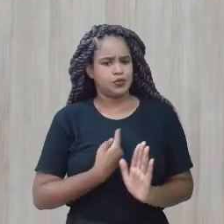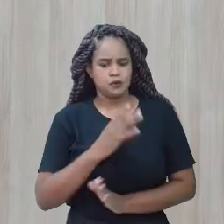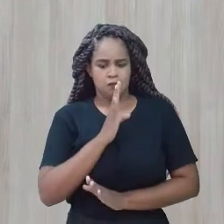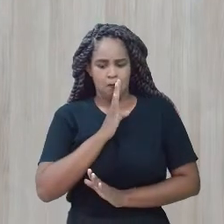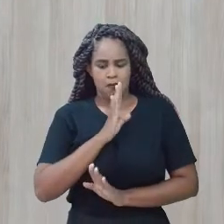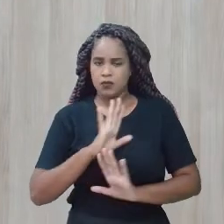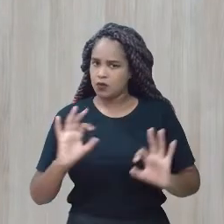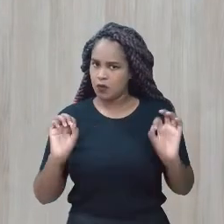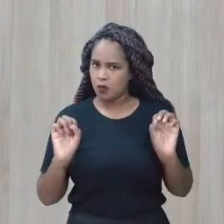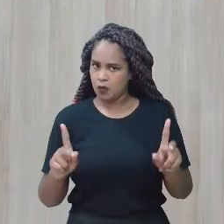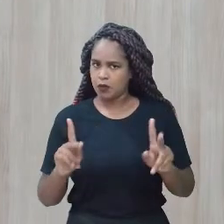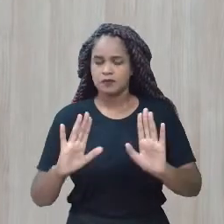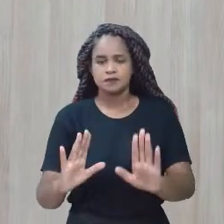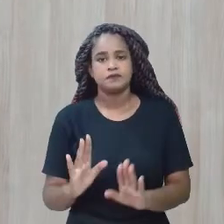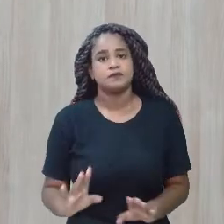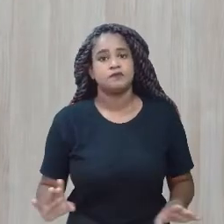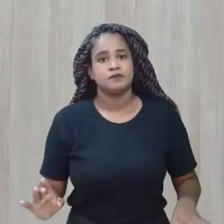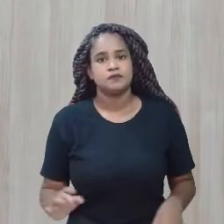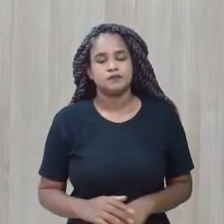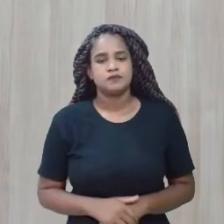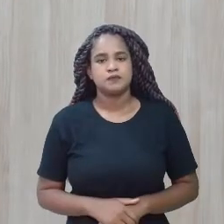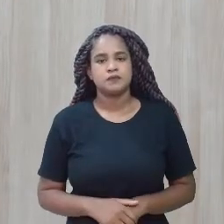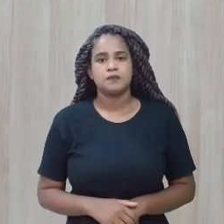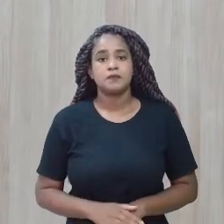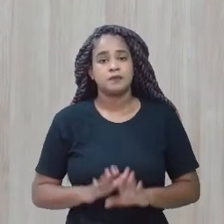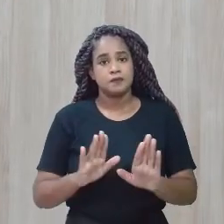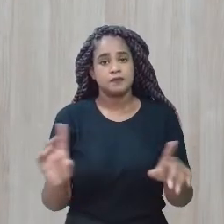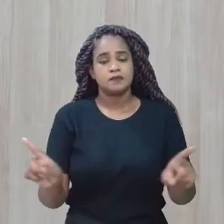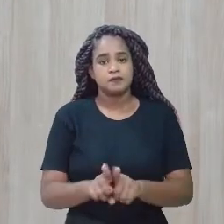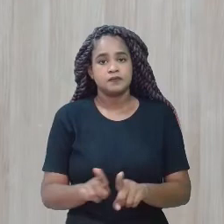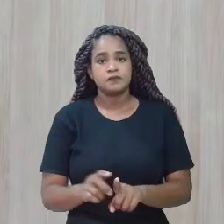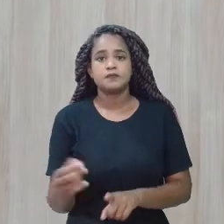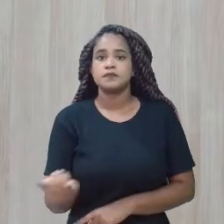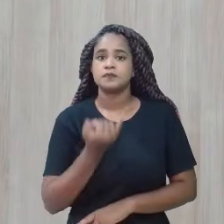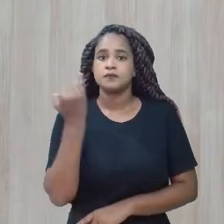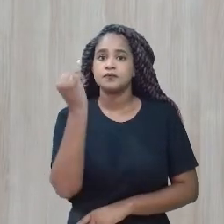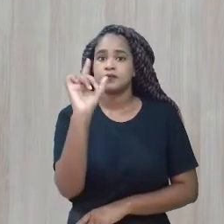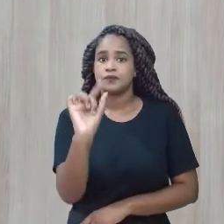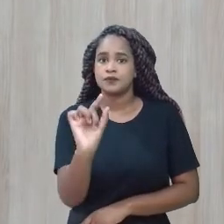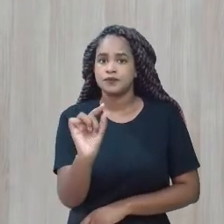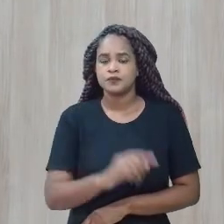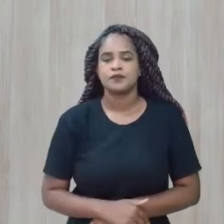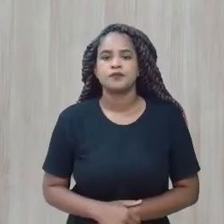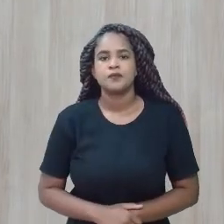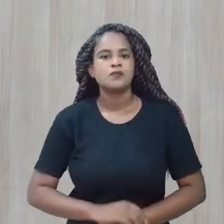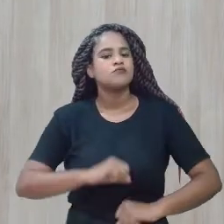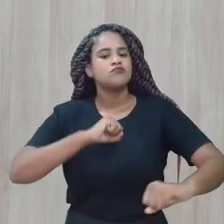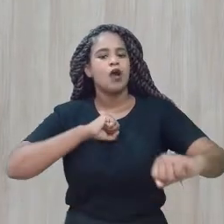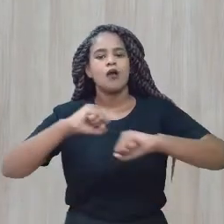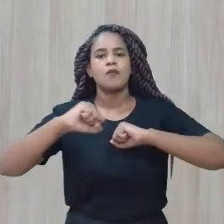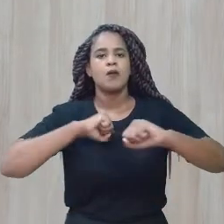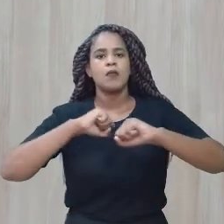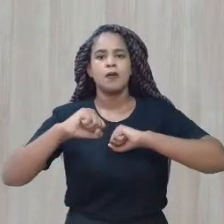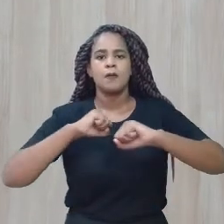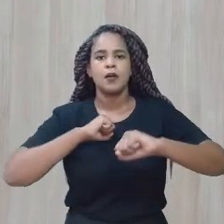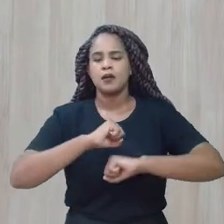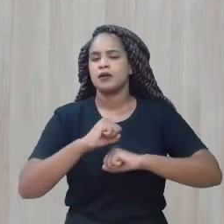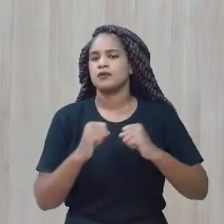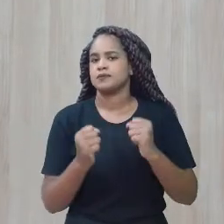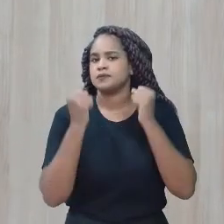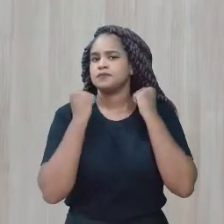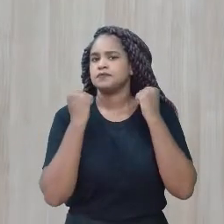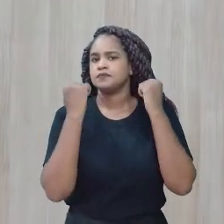calado, ou calada. Mas é importante também, sabe, debater, falar